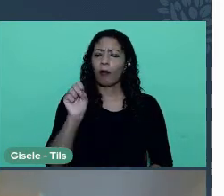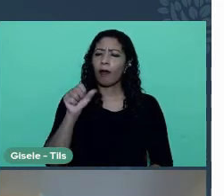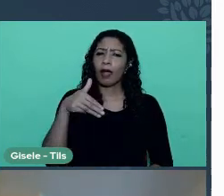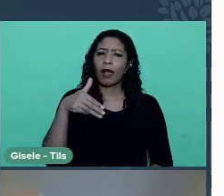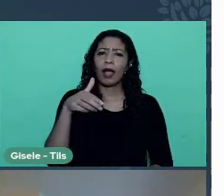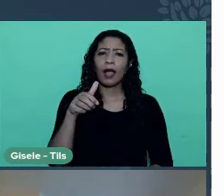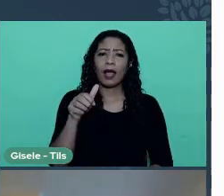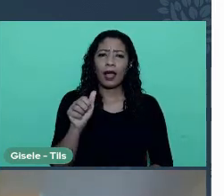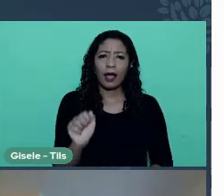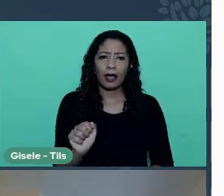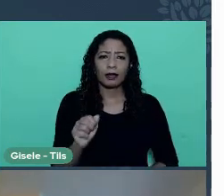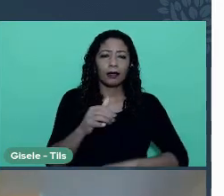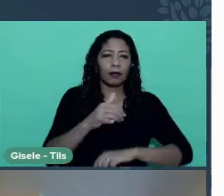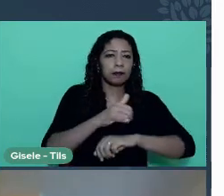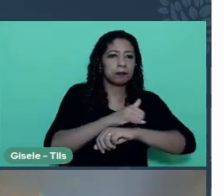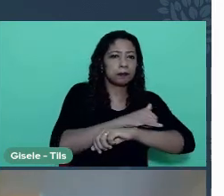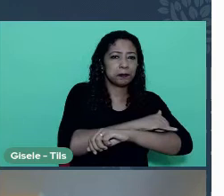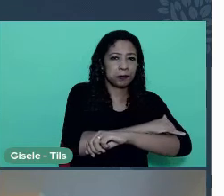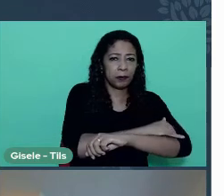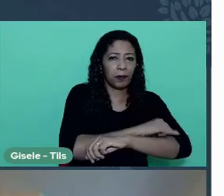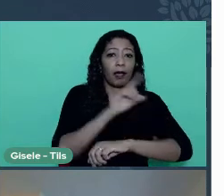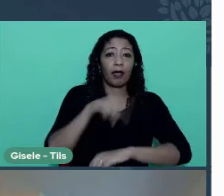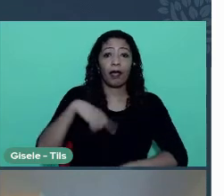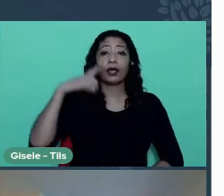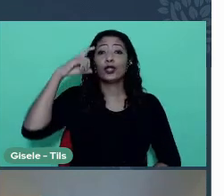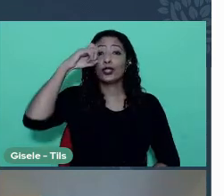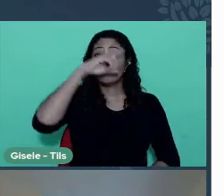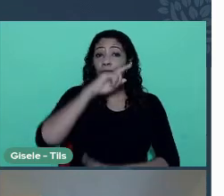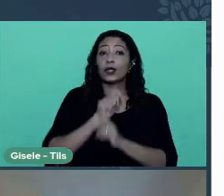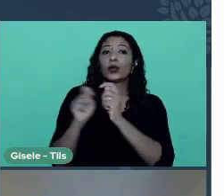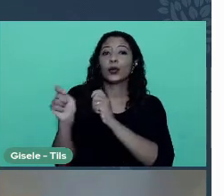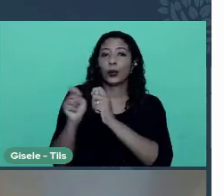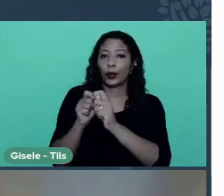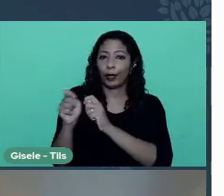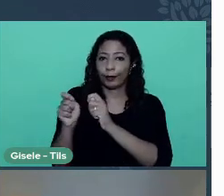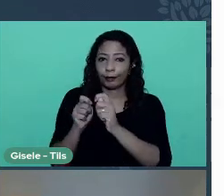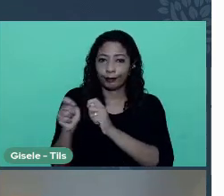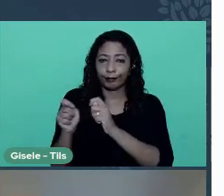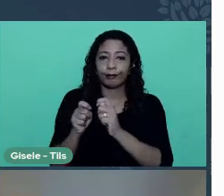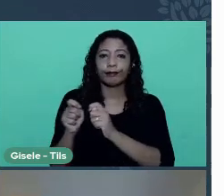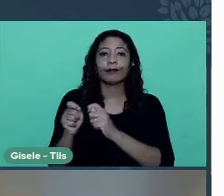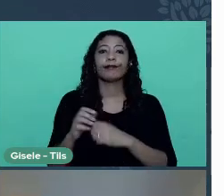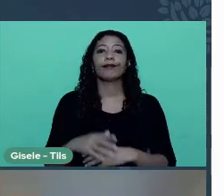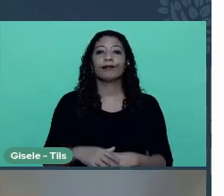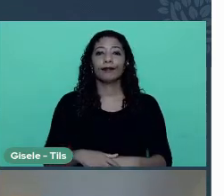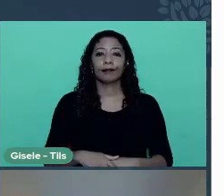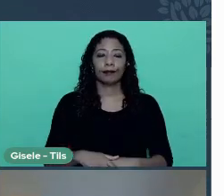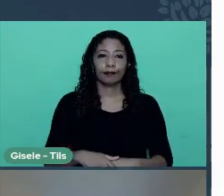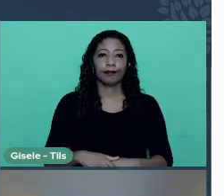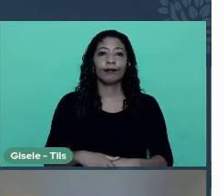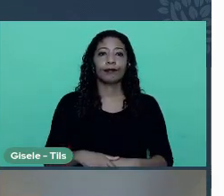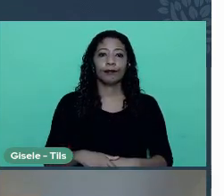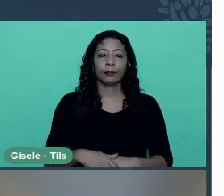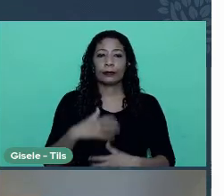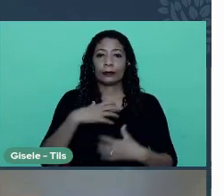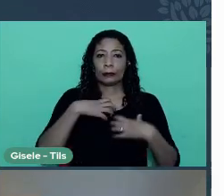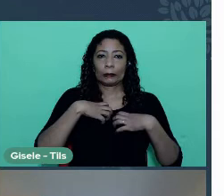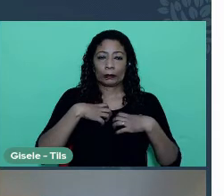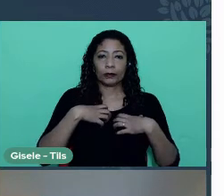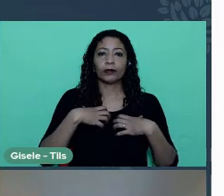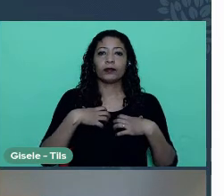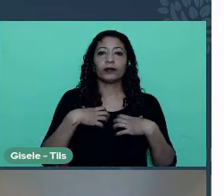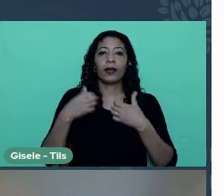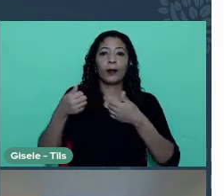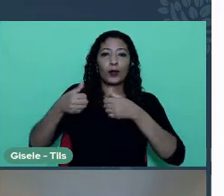fenótipo asma-obesidade, ele é de difícil controle, né? As pessoas têm um pior controle clínico, uma